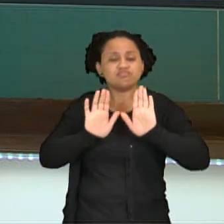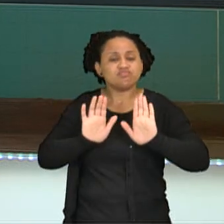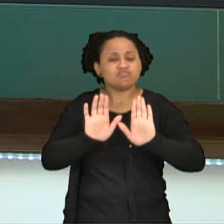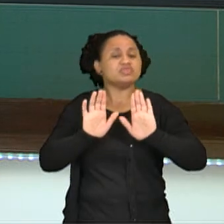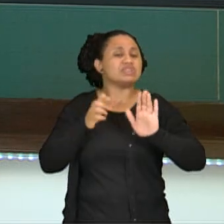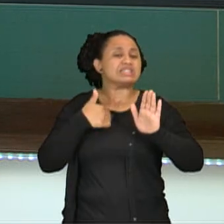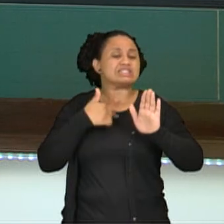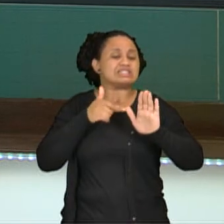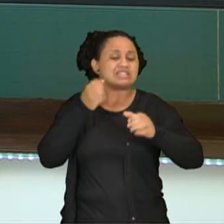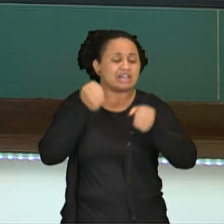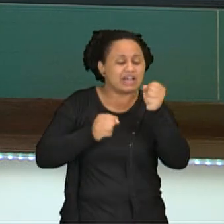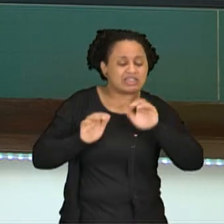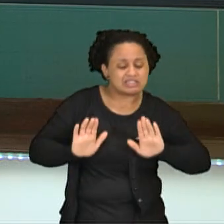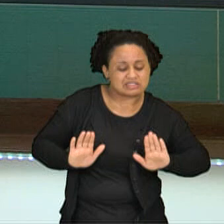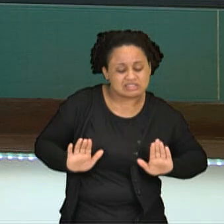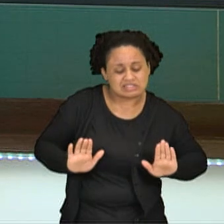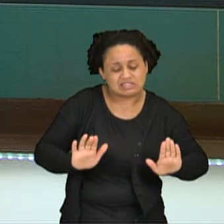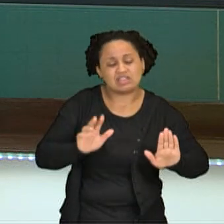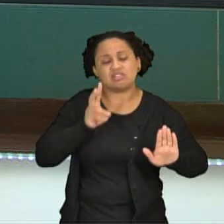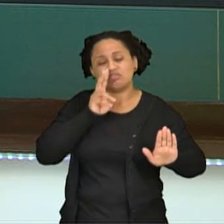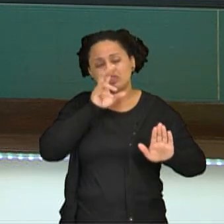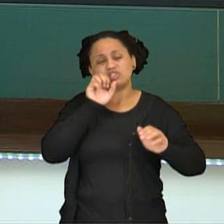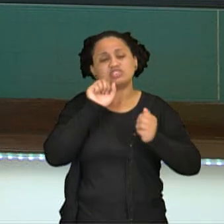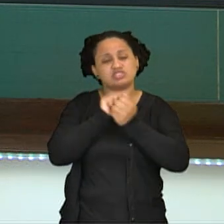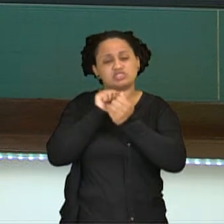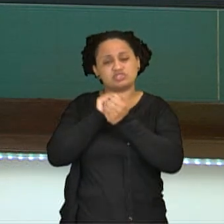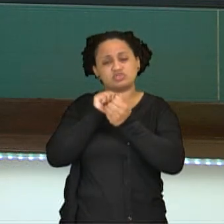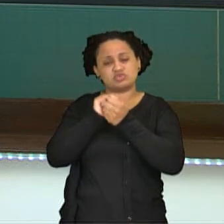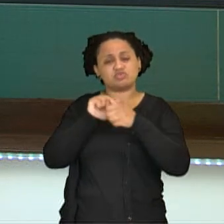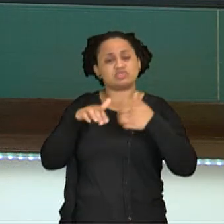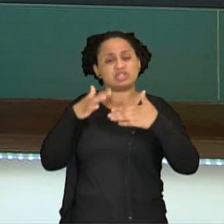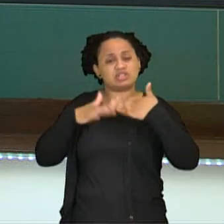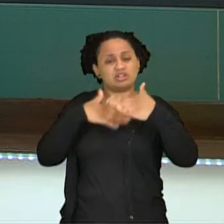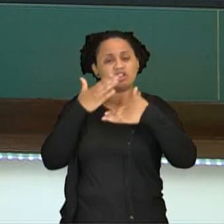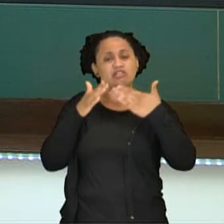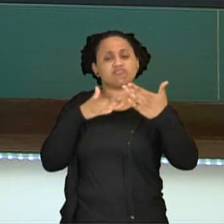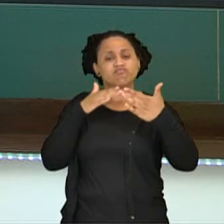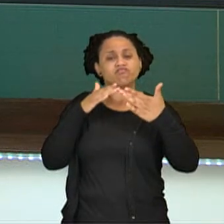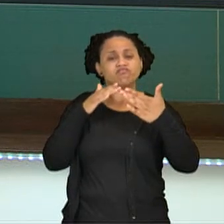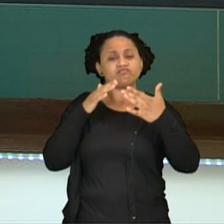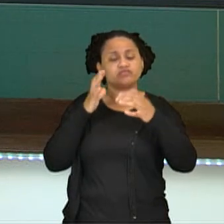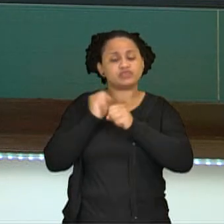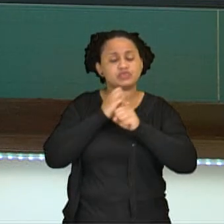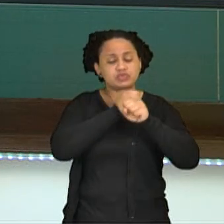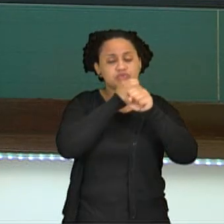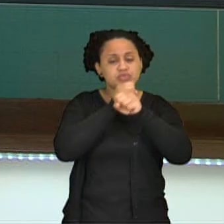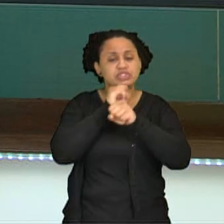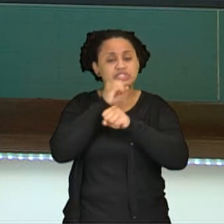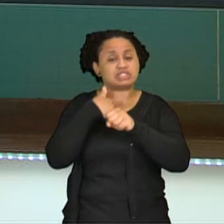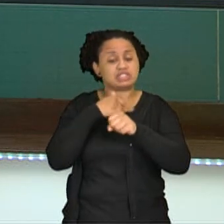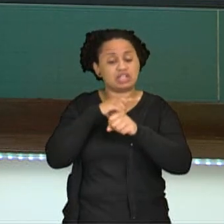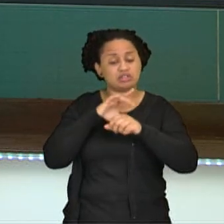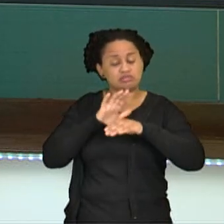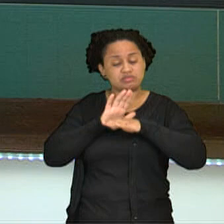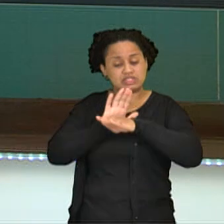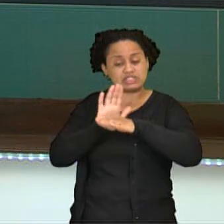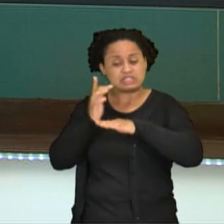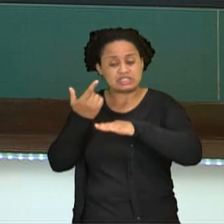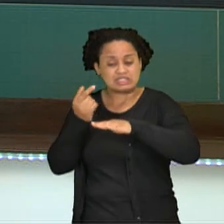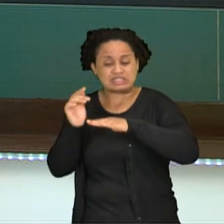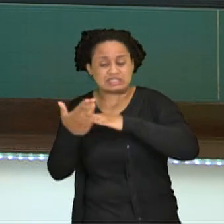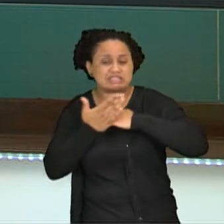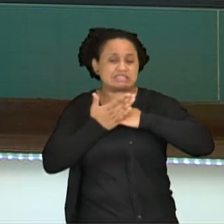apontam as forças para o mesmo lado. Então essas forças vão somar. Se estiver alguém no sentido contrário empurrando contra, você